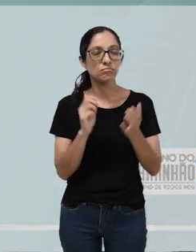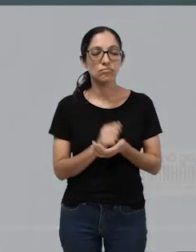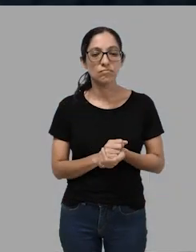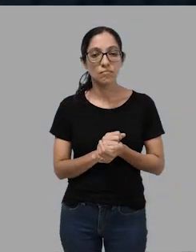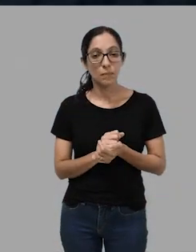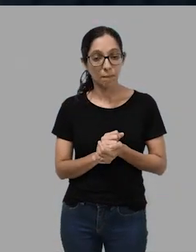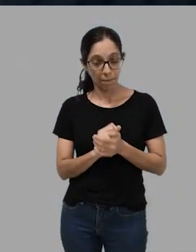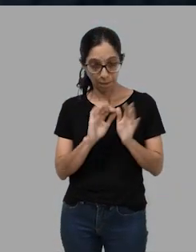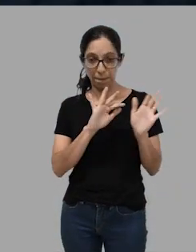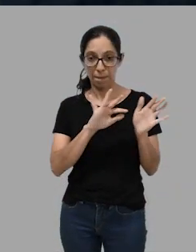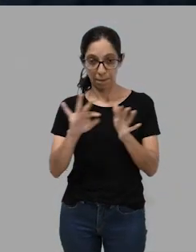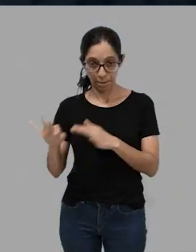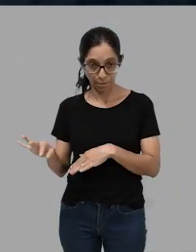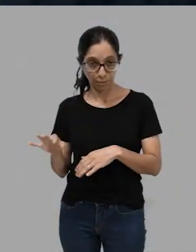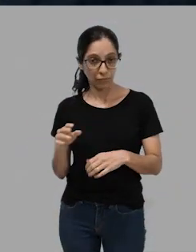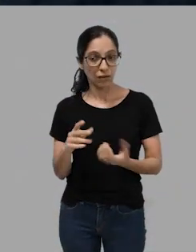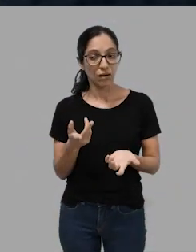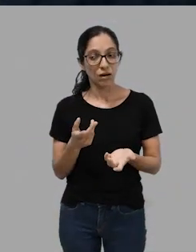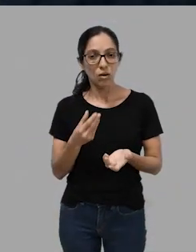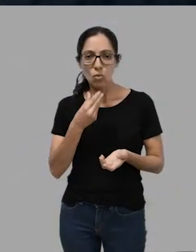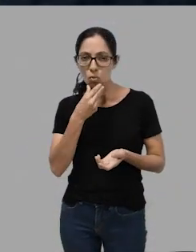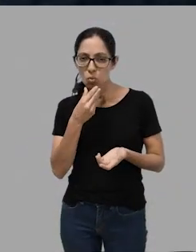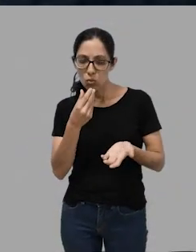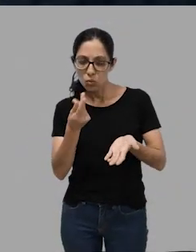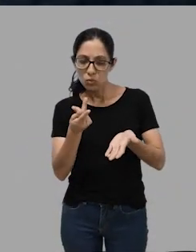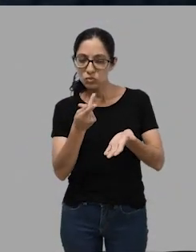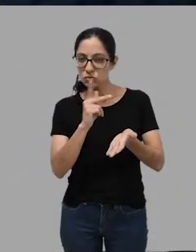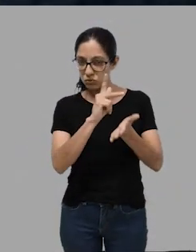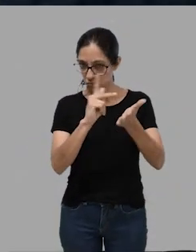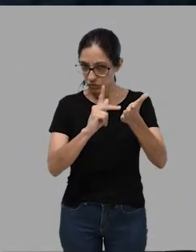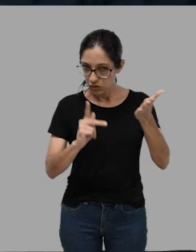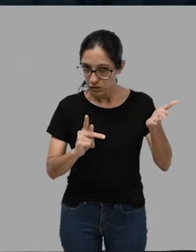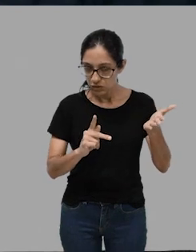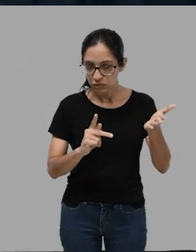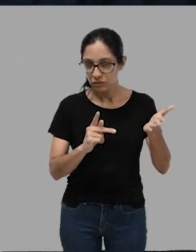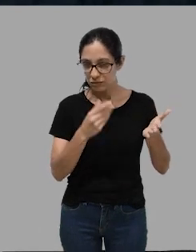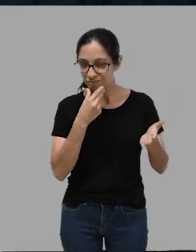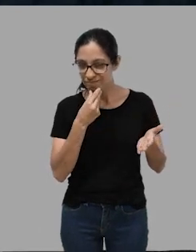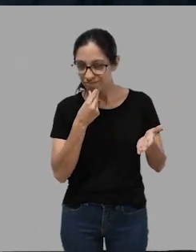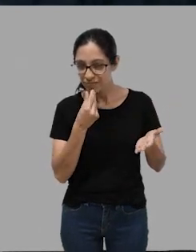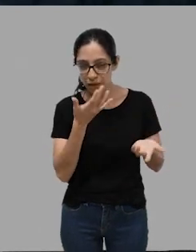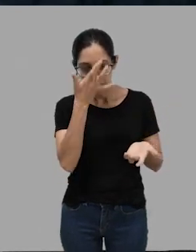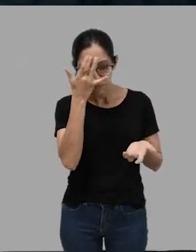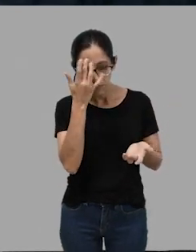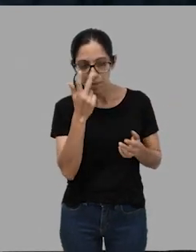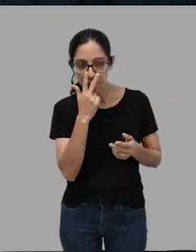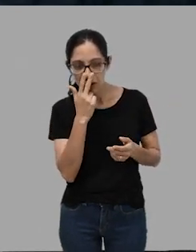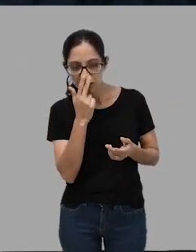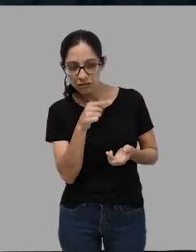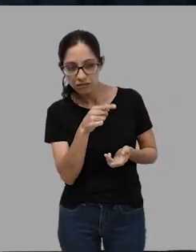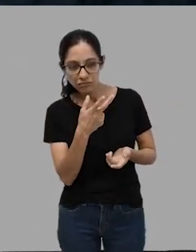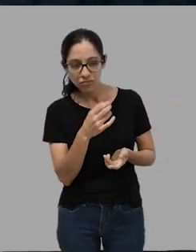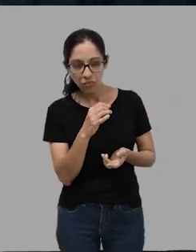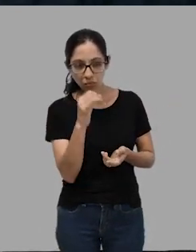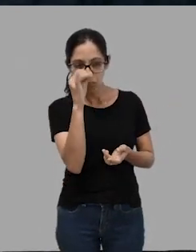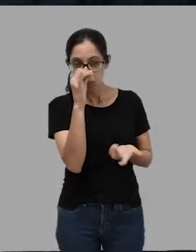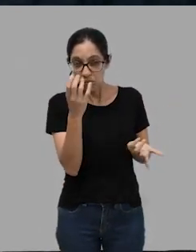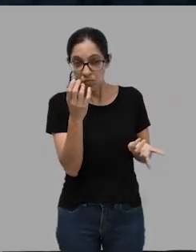poeta né os próprios poetas dizem que eles têm um pouco de louco porque porque idealismo porque